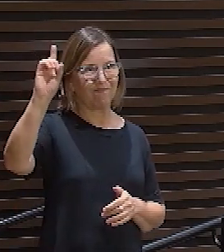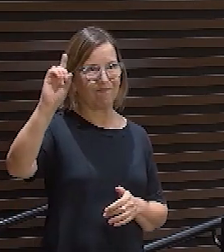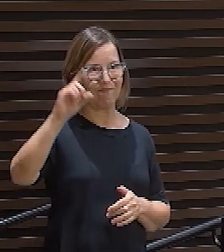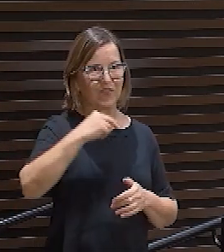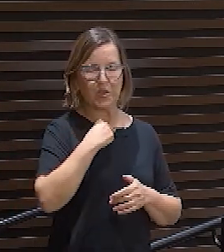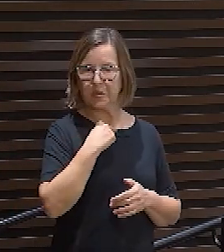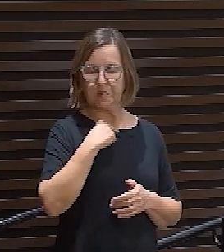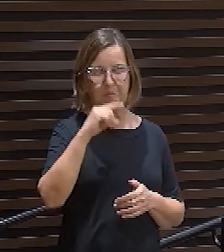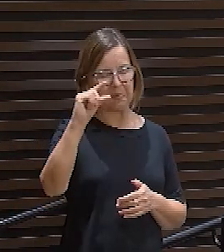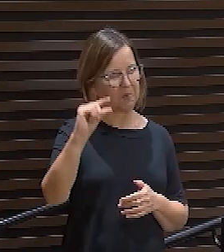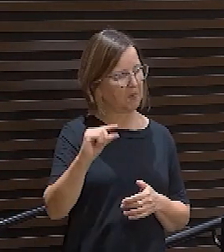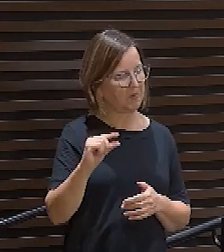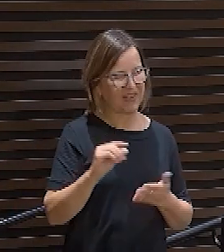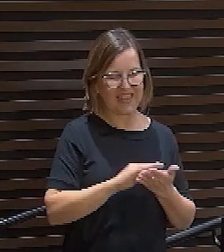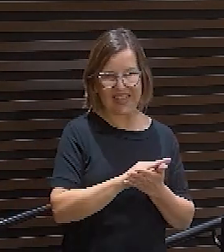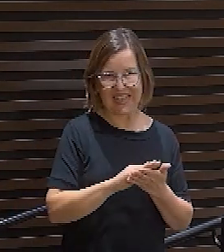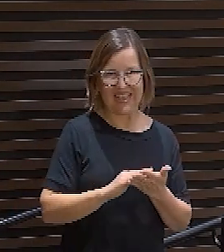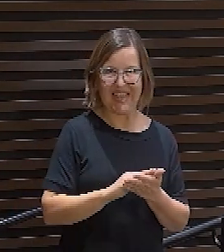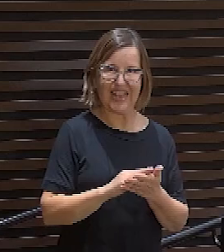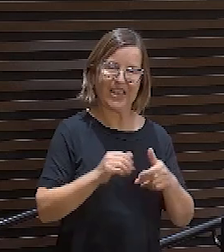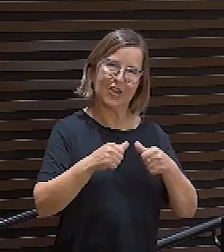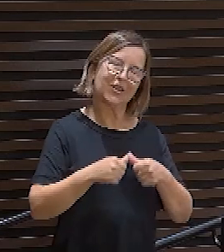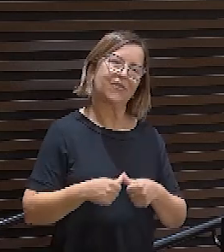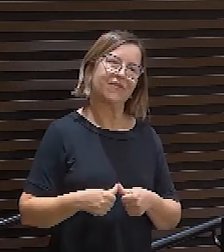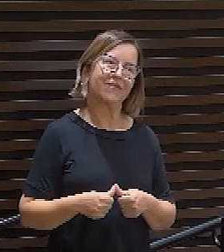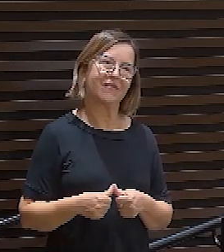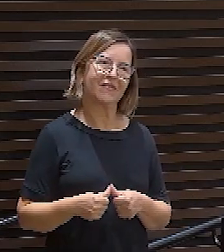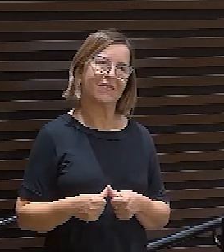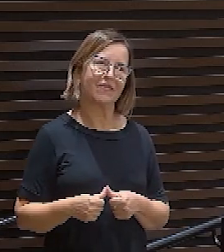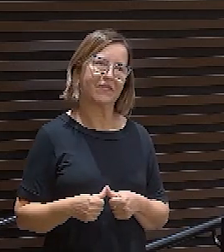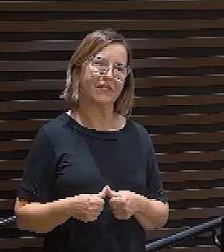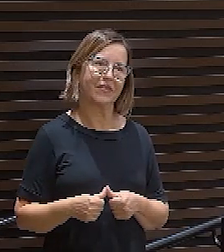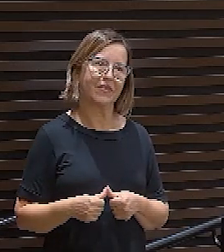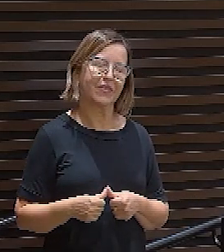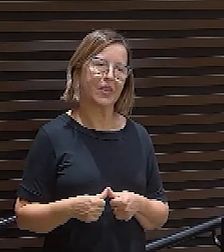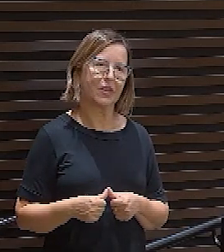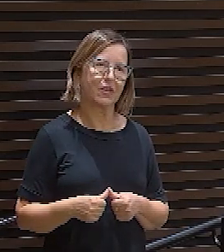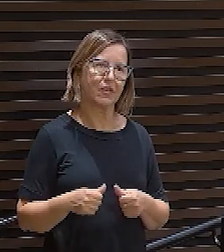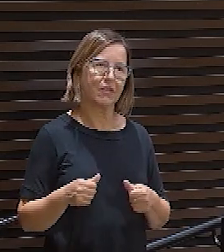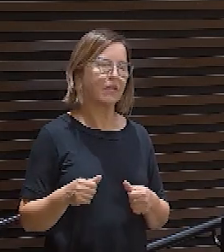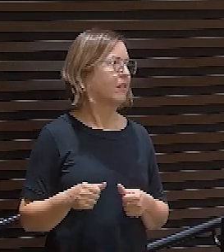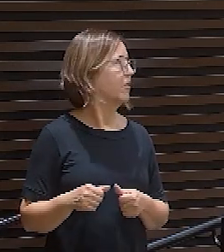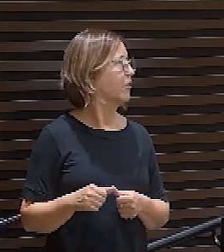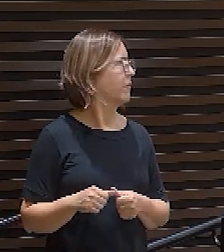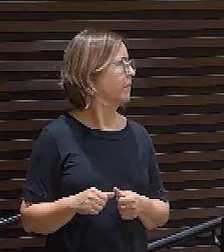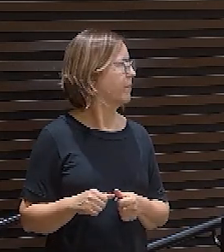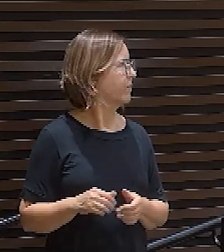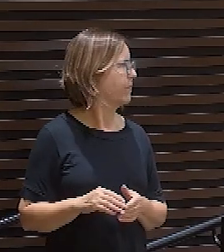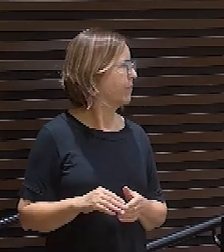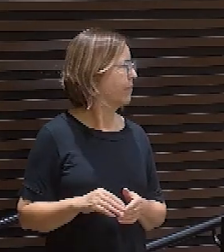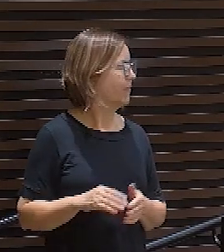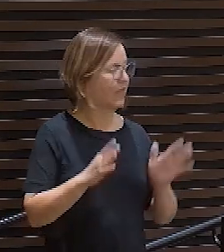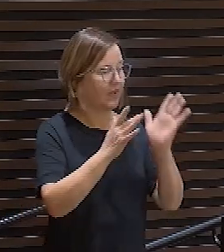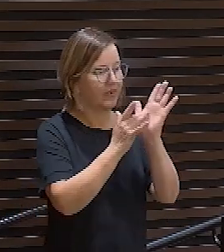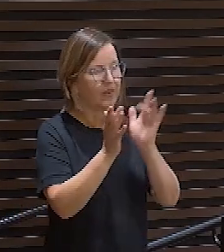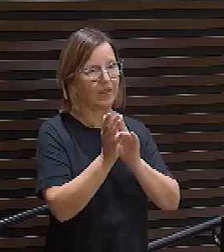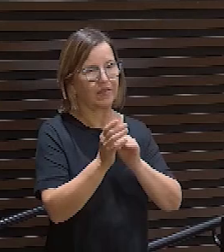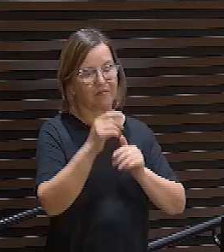nem um pouco isso. Ele veio sem perder a sua natureza, sem perder os seus atributos, a imagem perfeita do